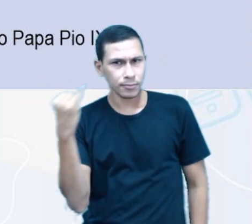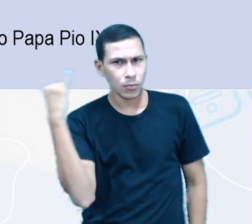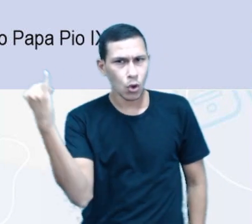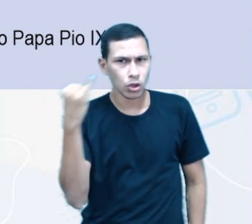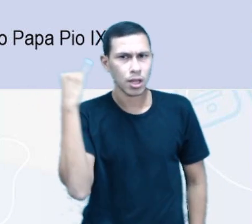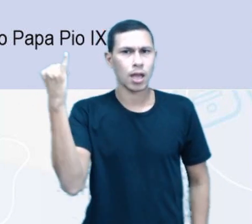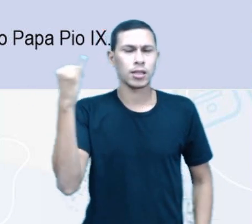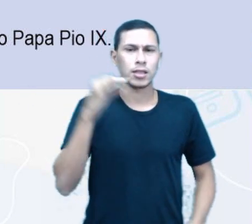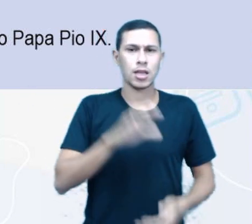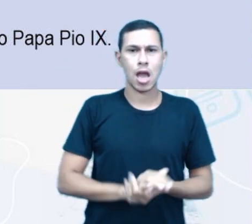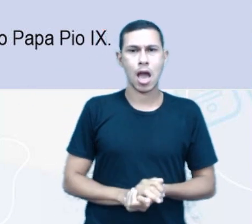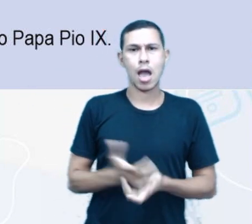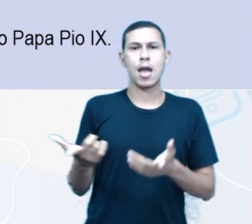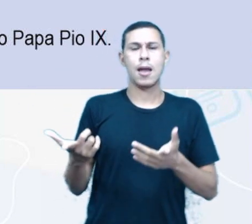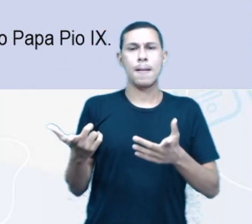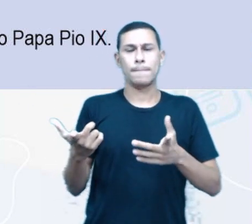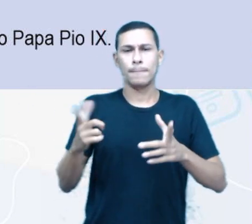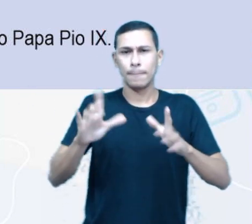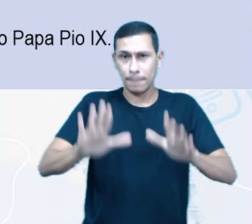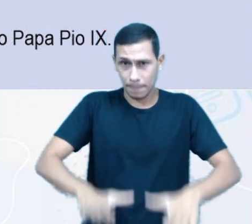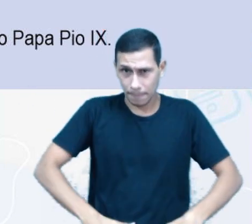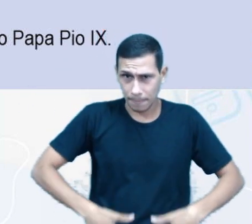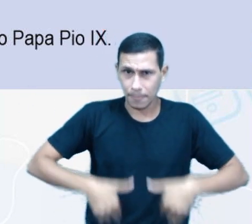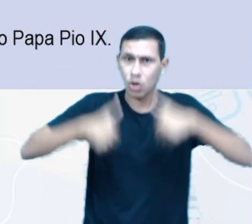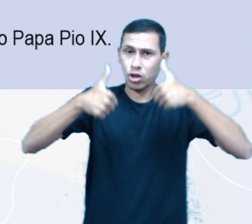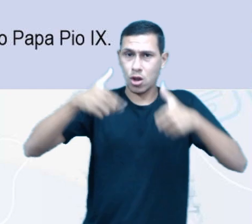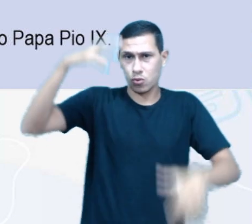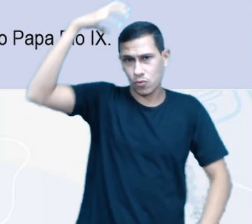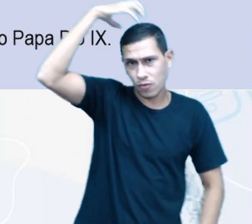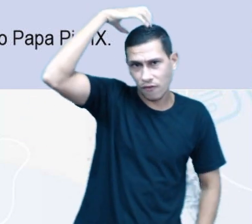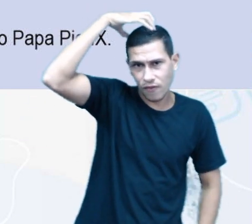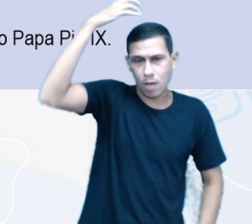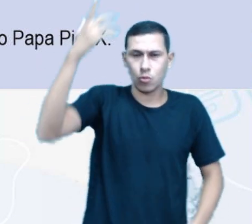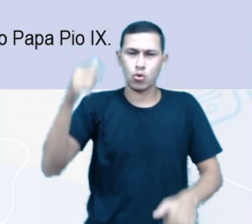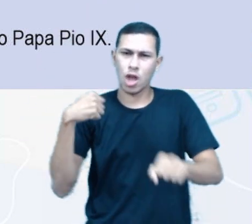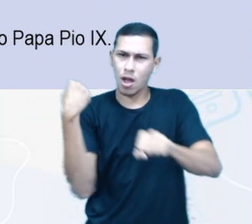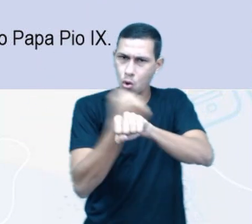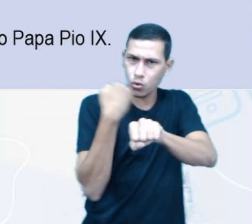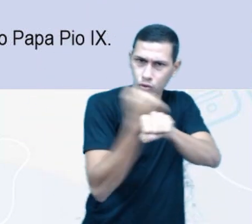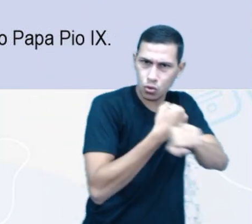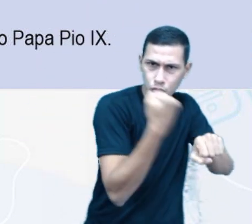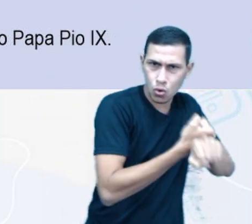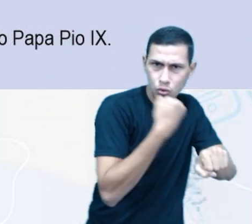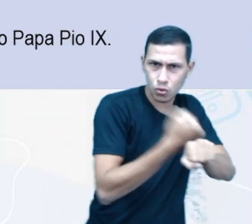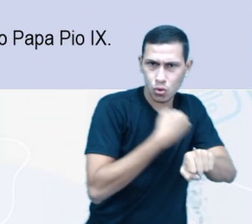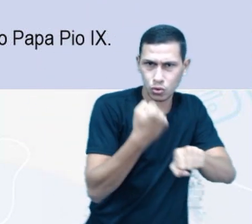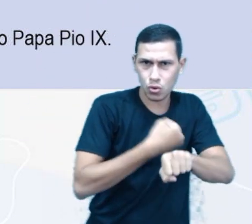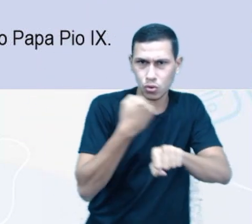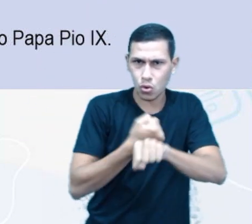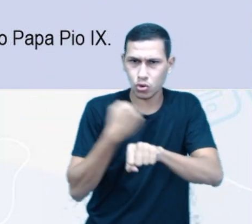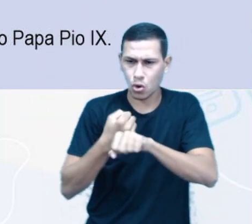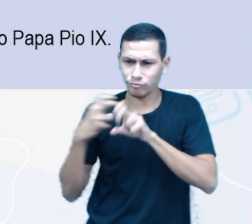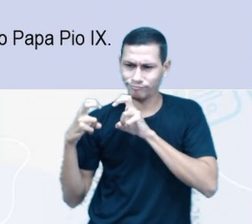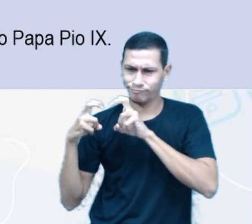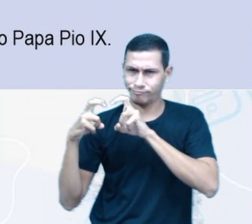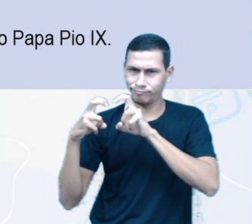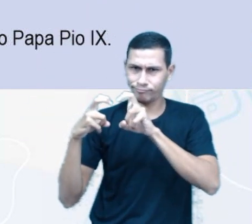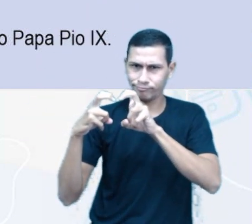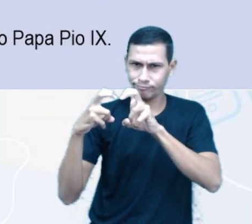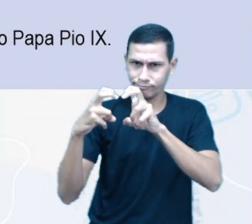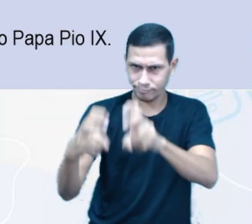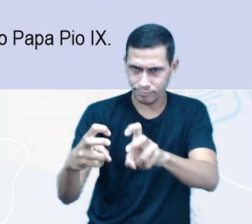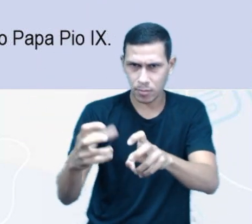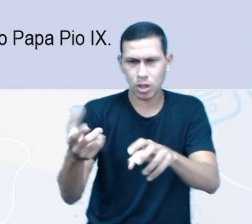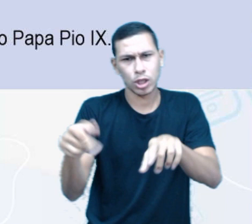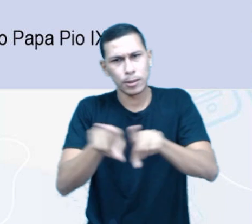a modernização do Império através da construção de ferrovias e pequenas indústrias. É importantíssimo destacar